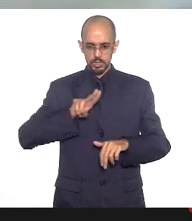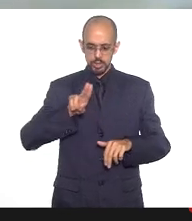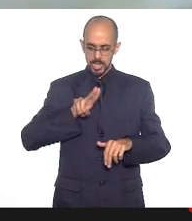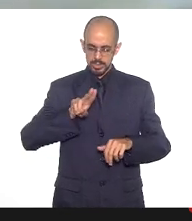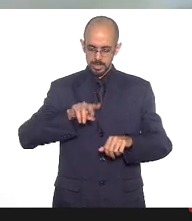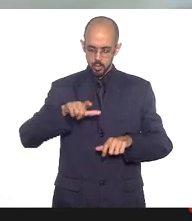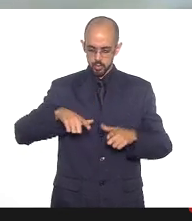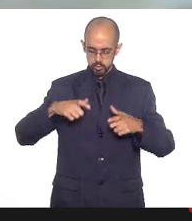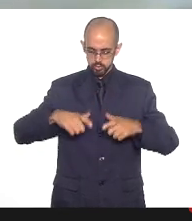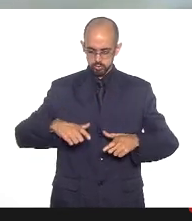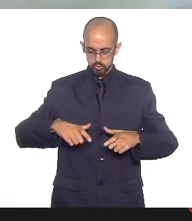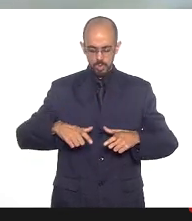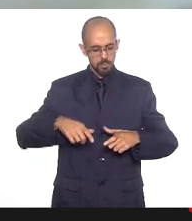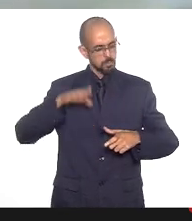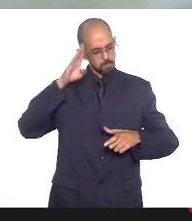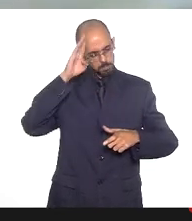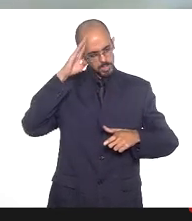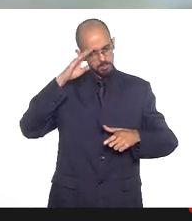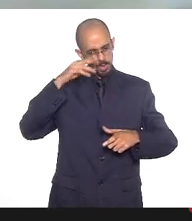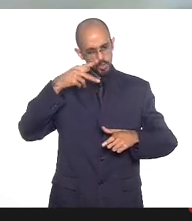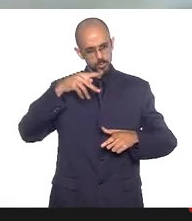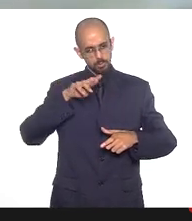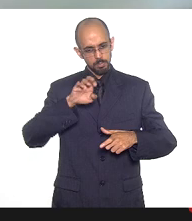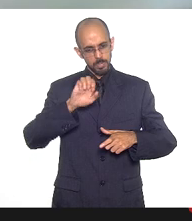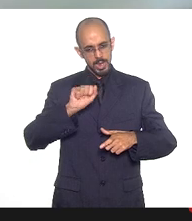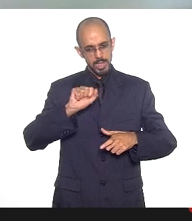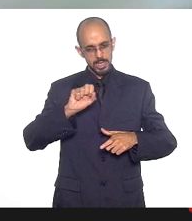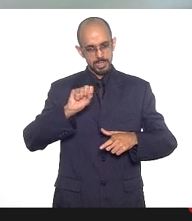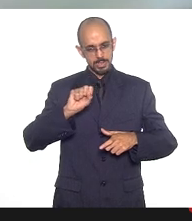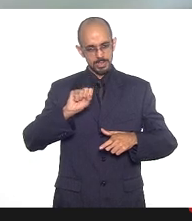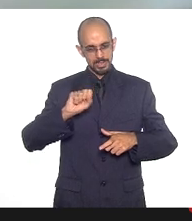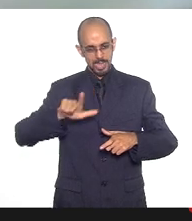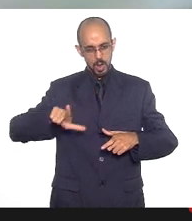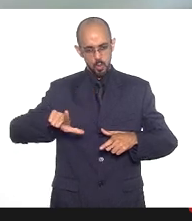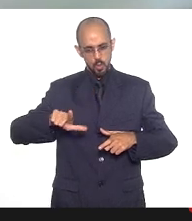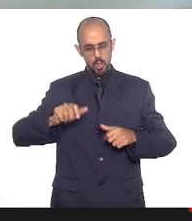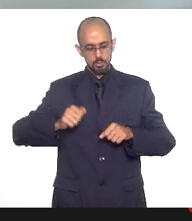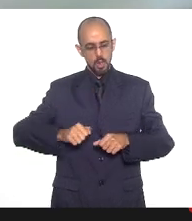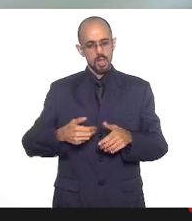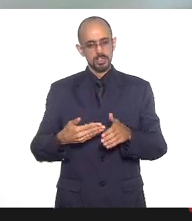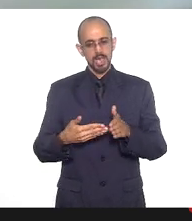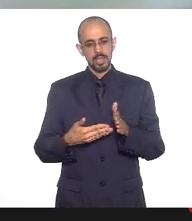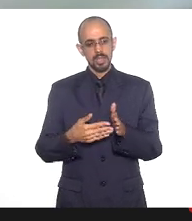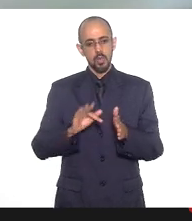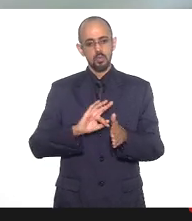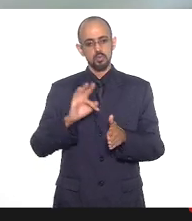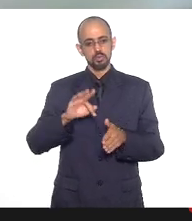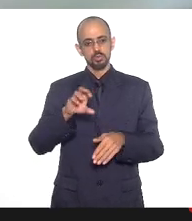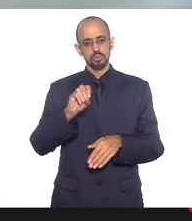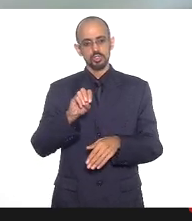principalmente do pré-sal, podem chegar até 30 anos. Perfeito?